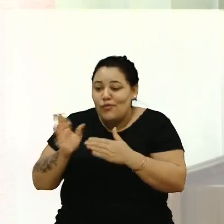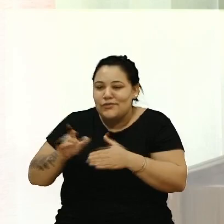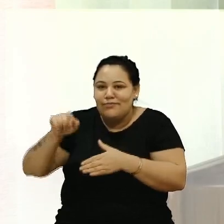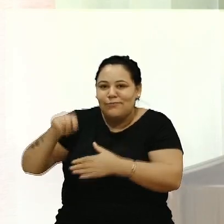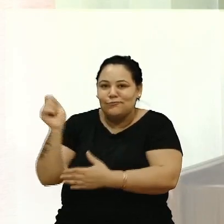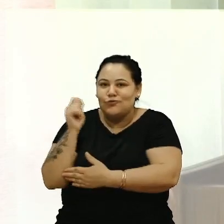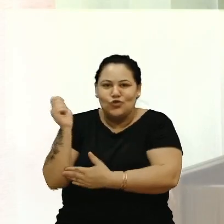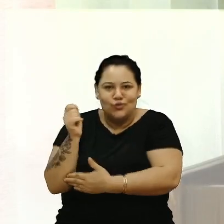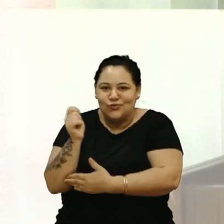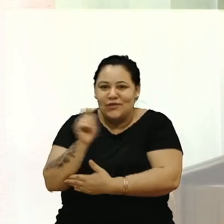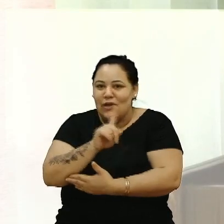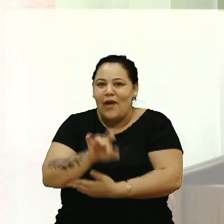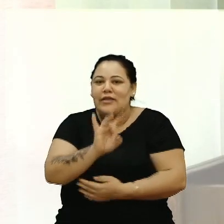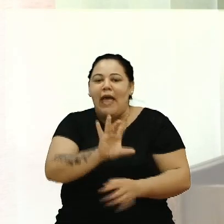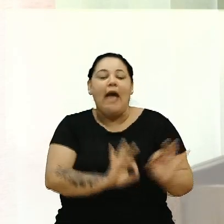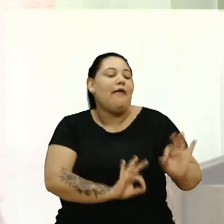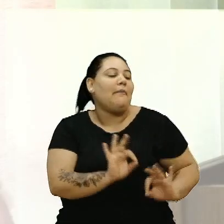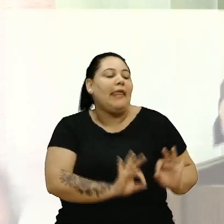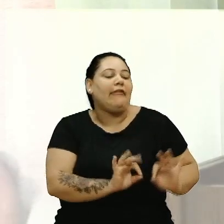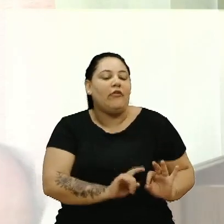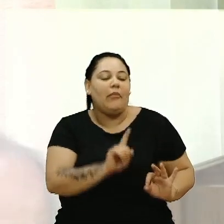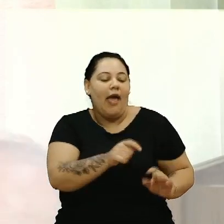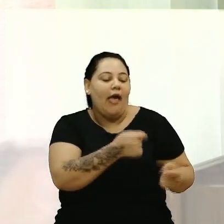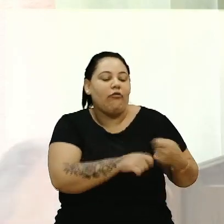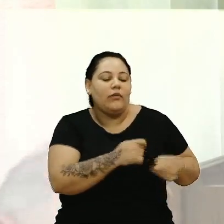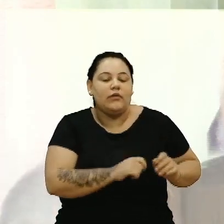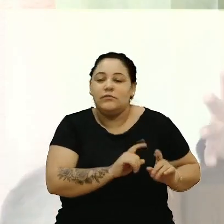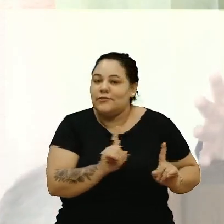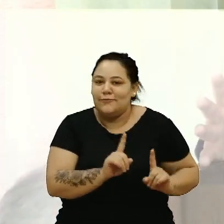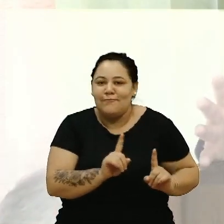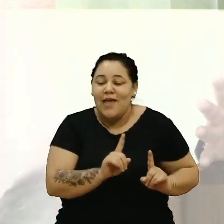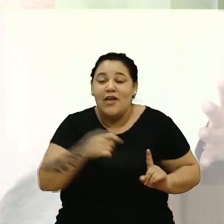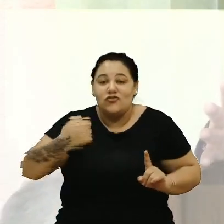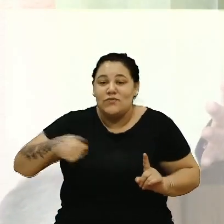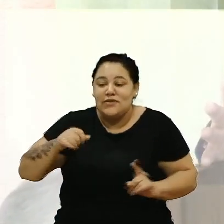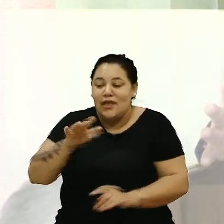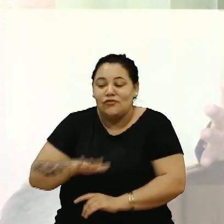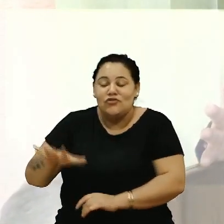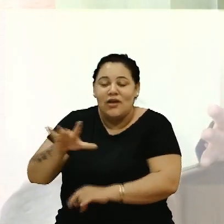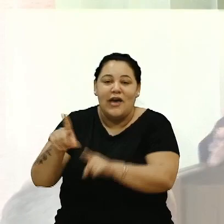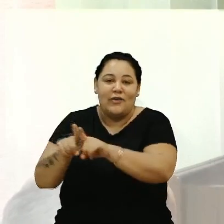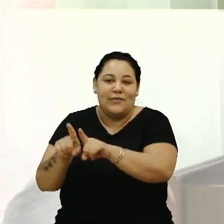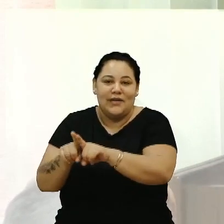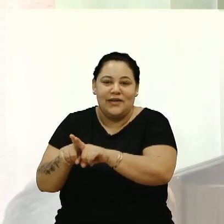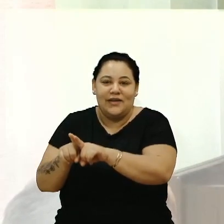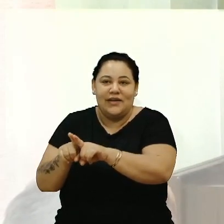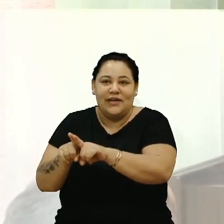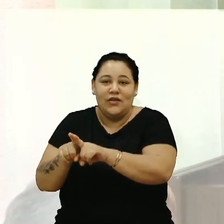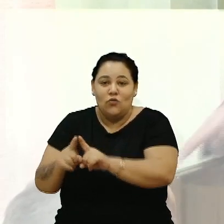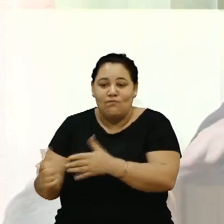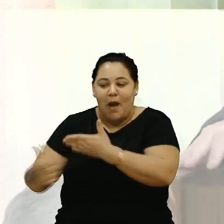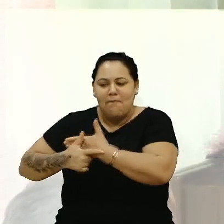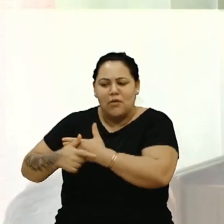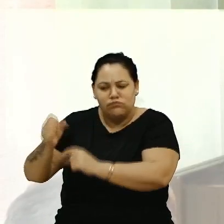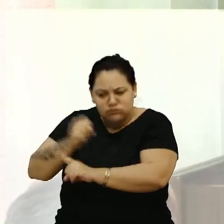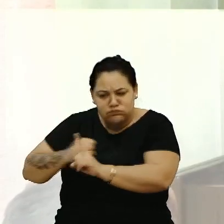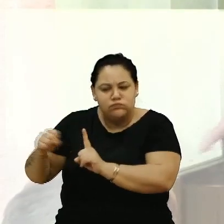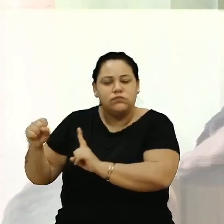vamos fazer um planejamento de uma administração. Nós temos que, como todo, e como sociedade, realmente